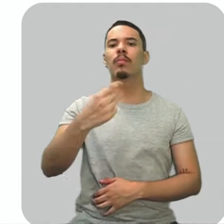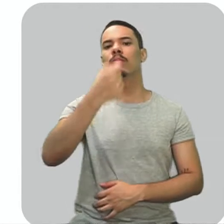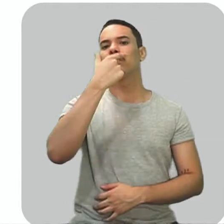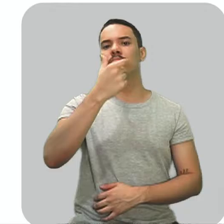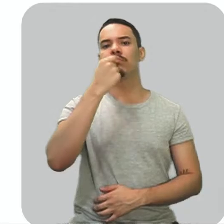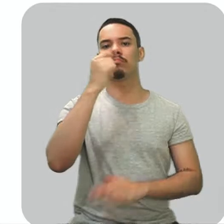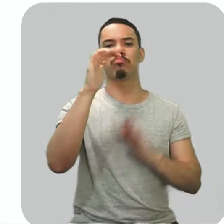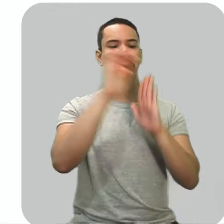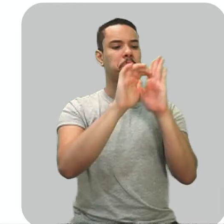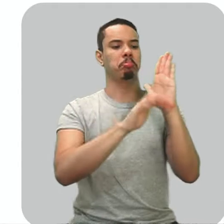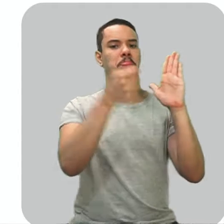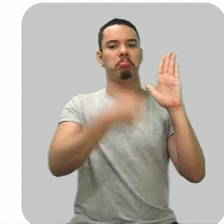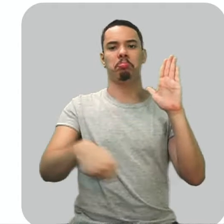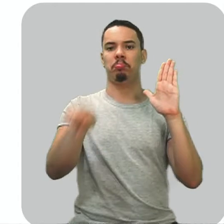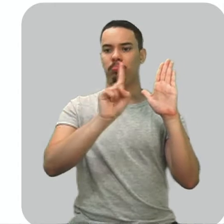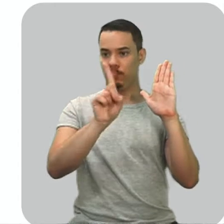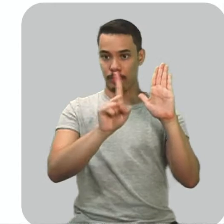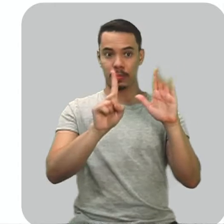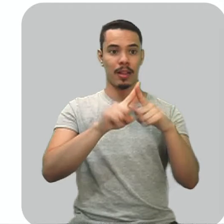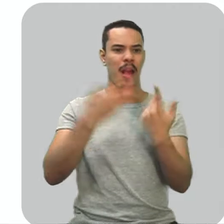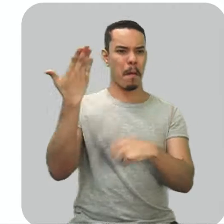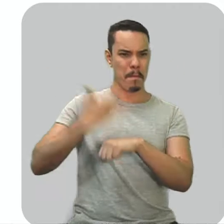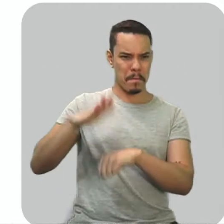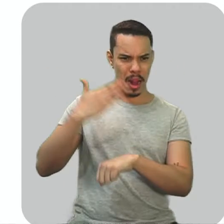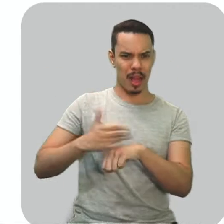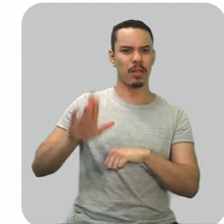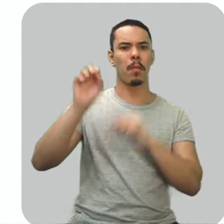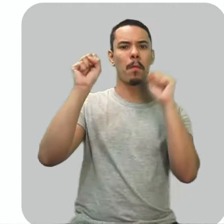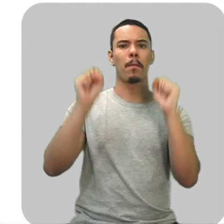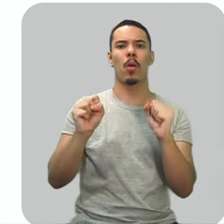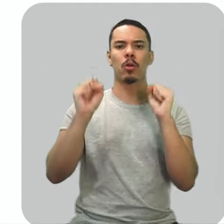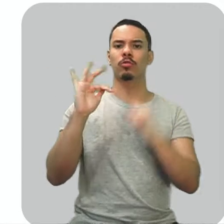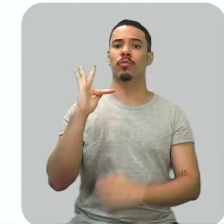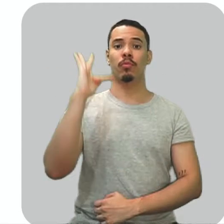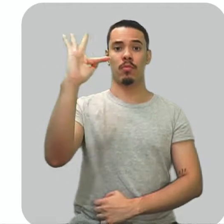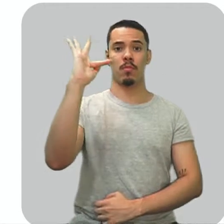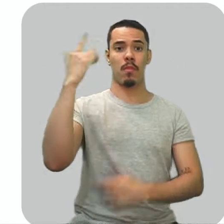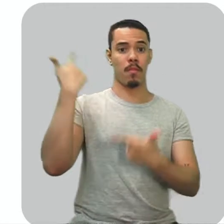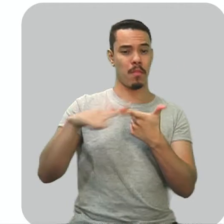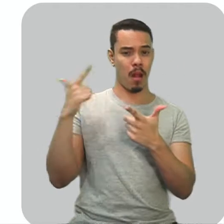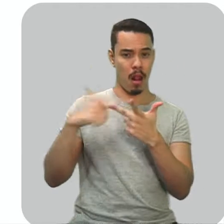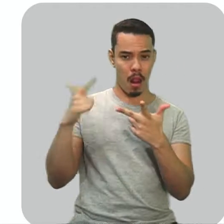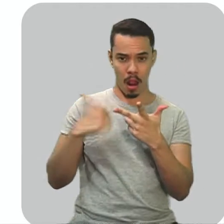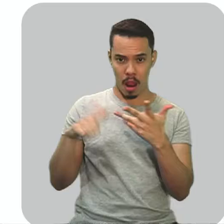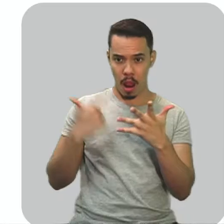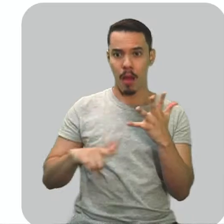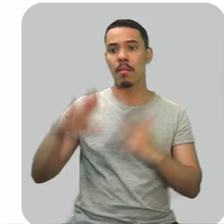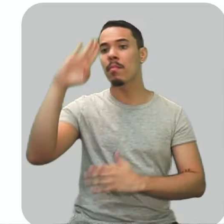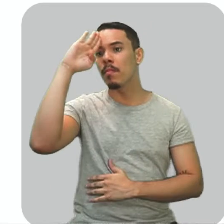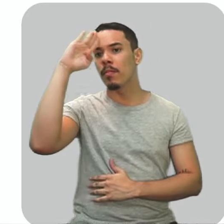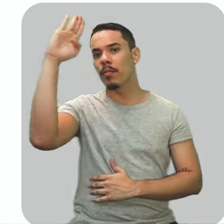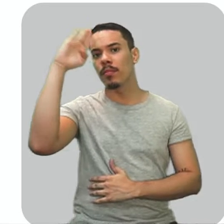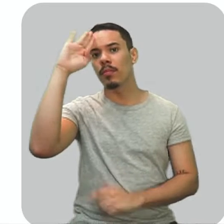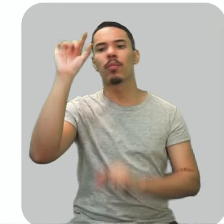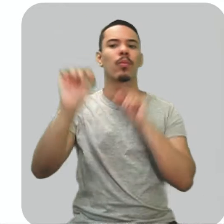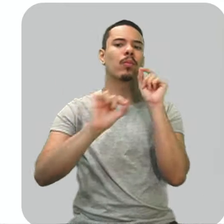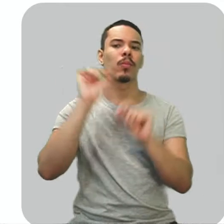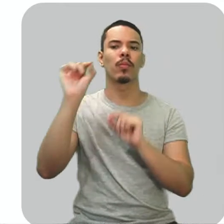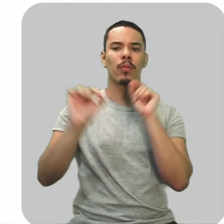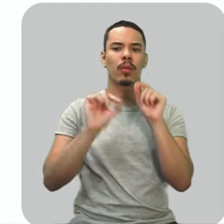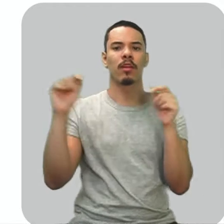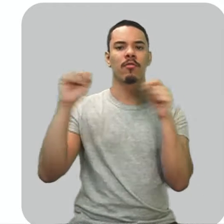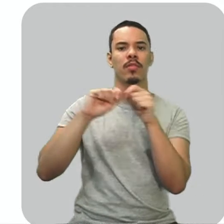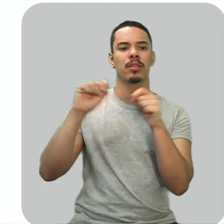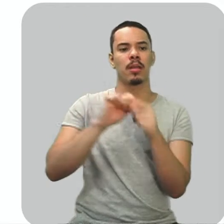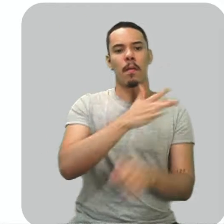remédios sem receita essa prática pode causar problemas um dos principais é